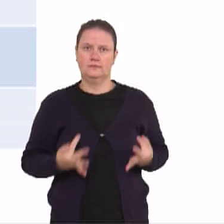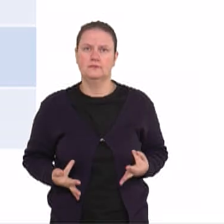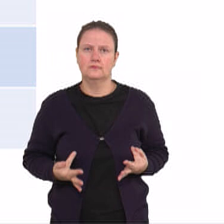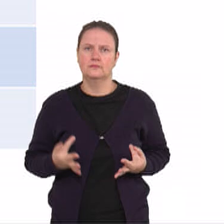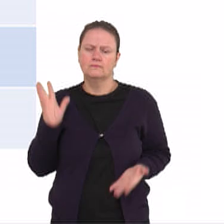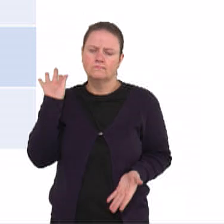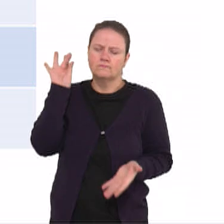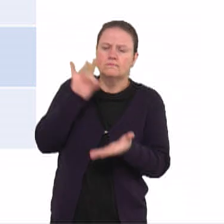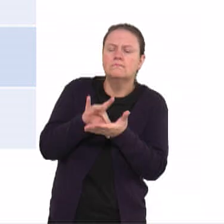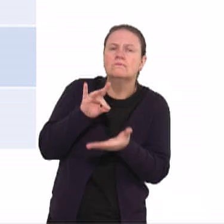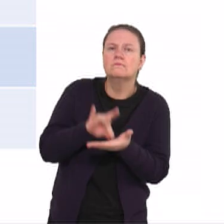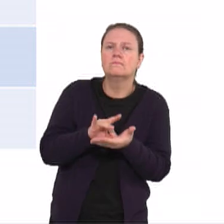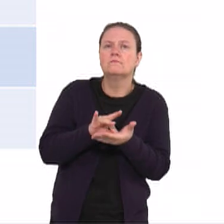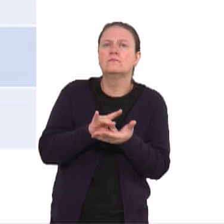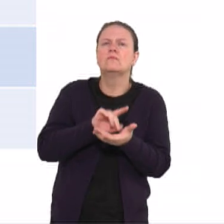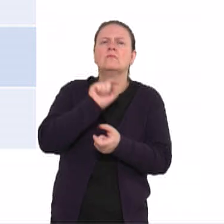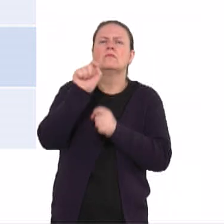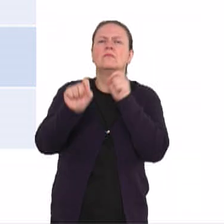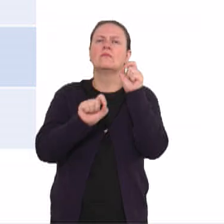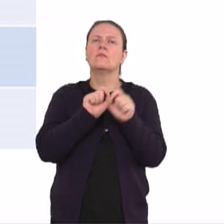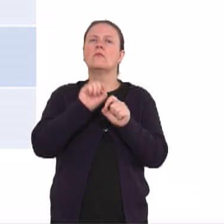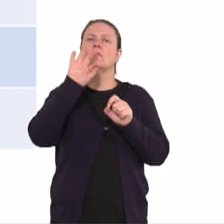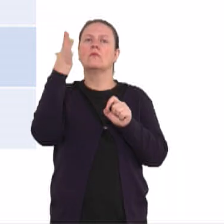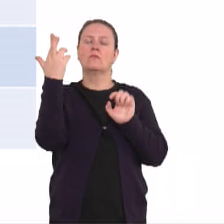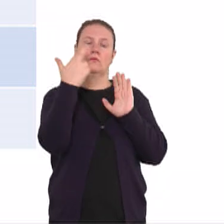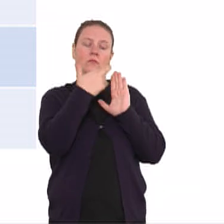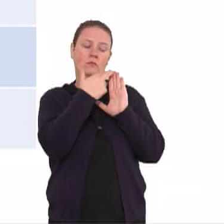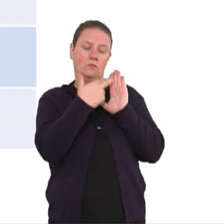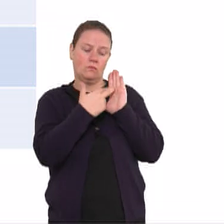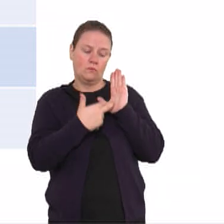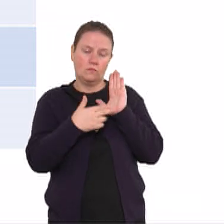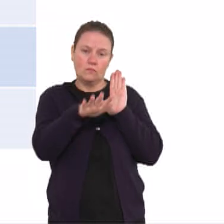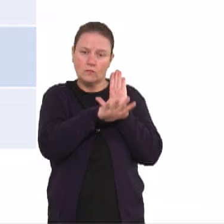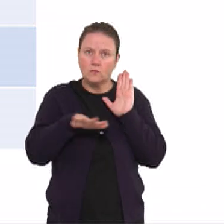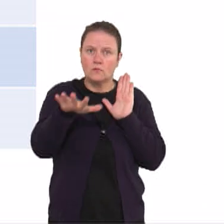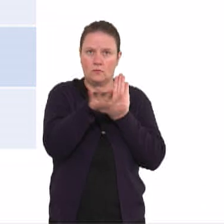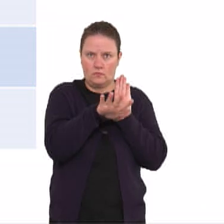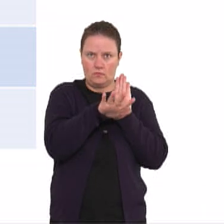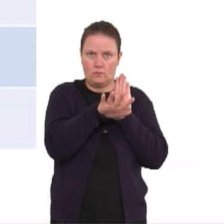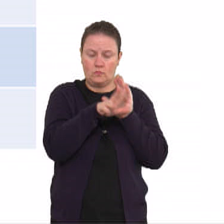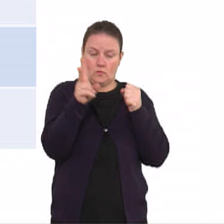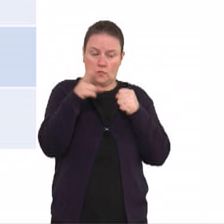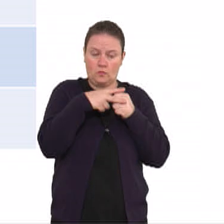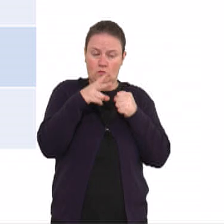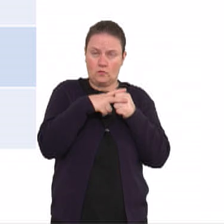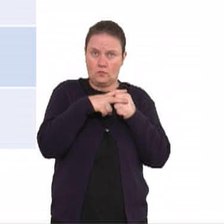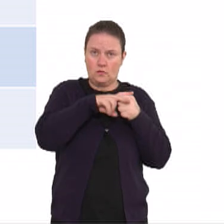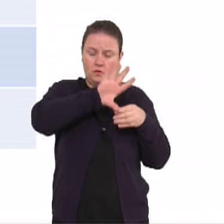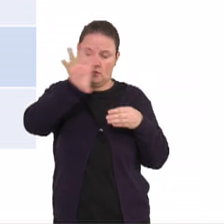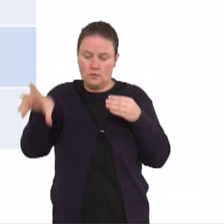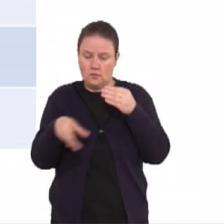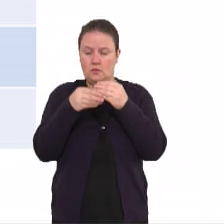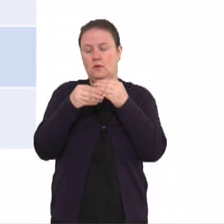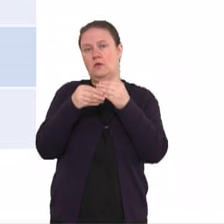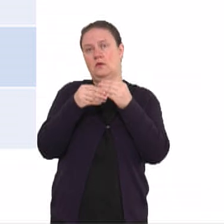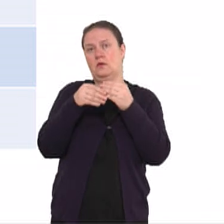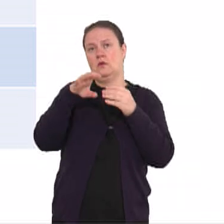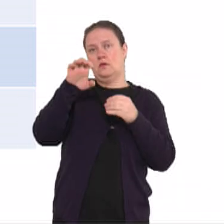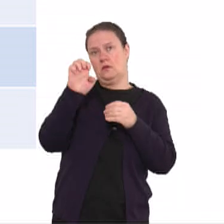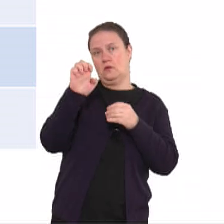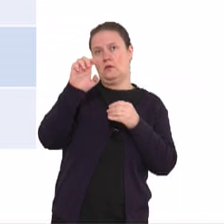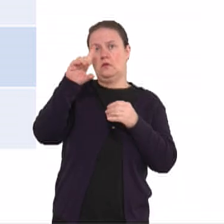que acontece na regra geral? Eu pego aquele verbo e apenas acrescento ed ou a letra